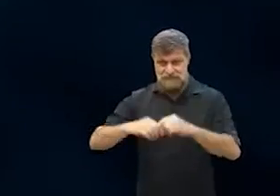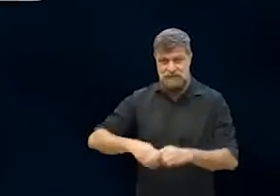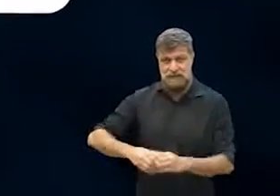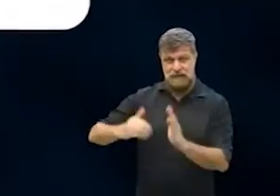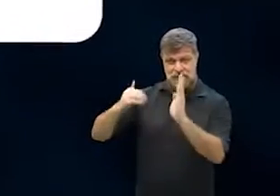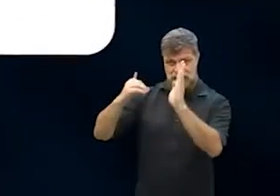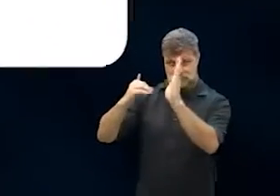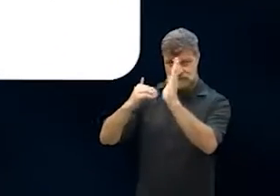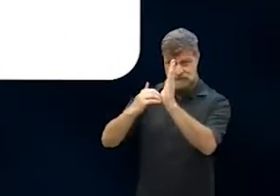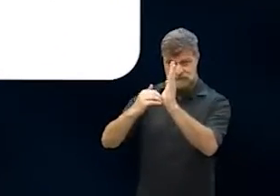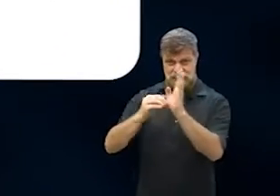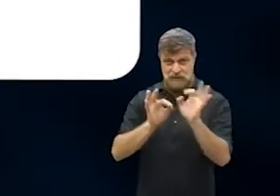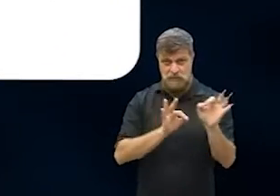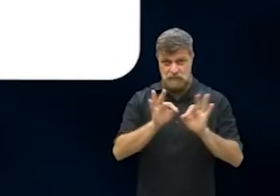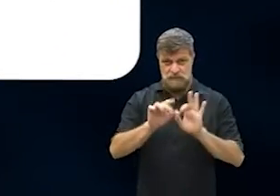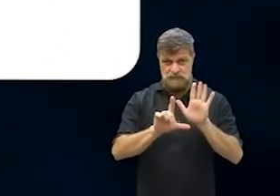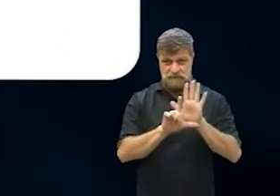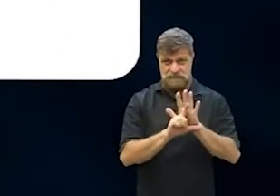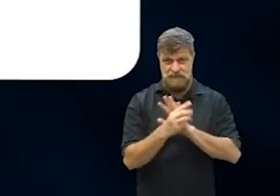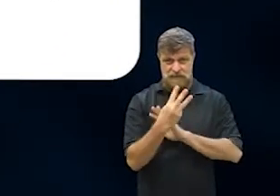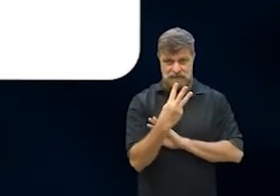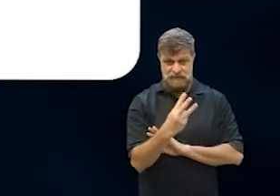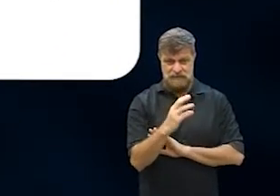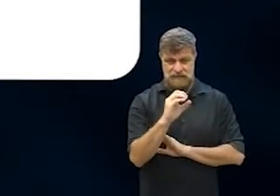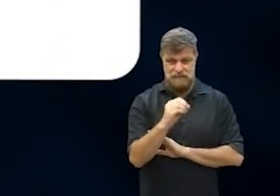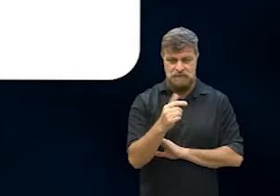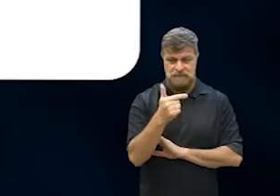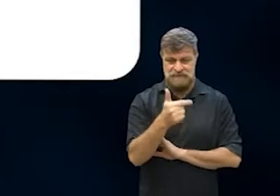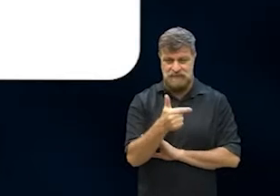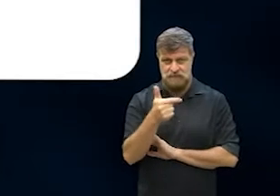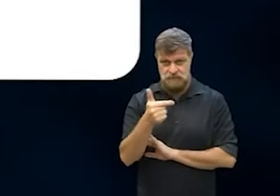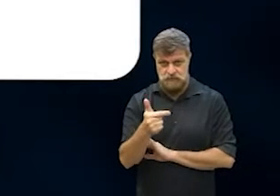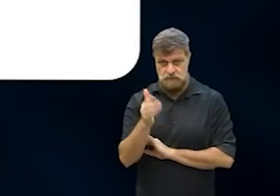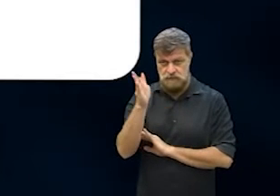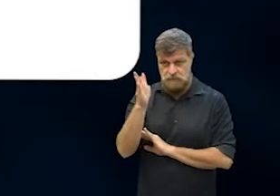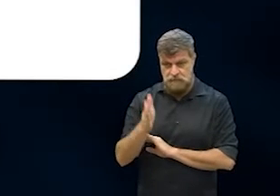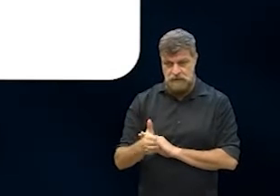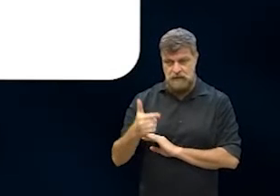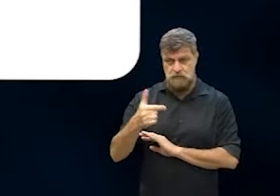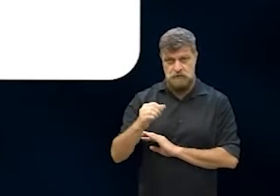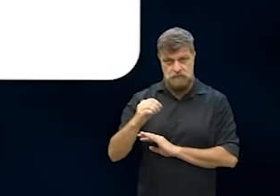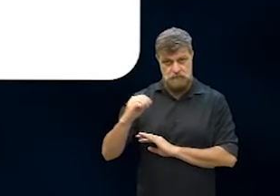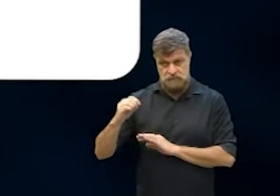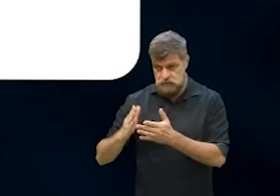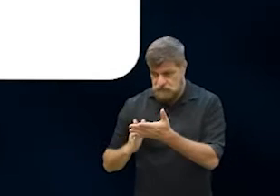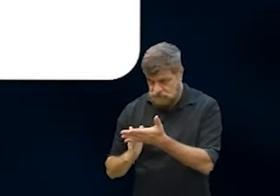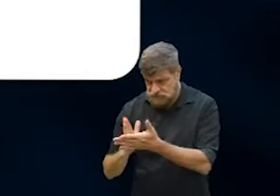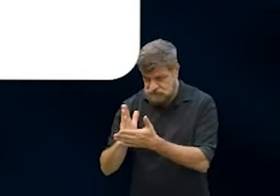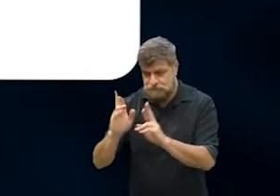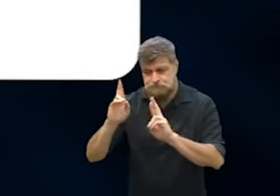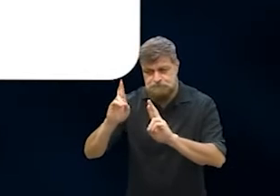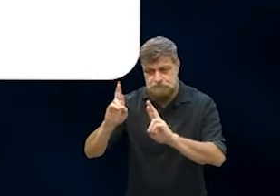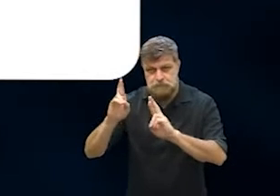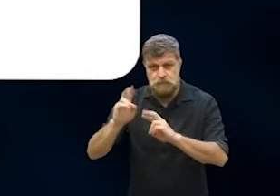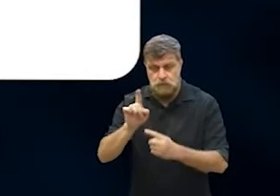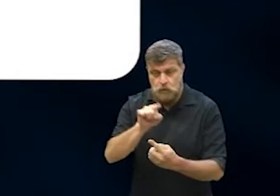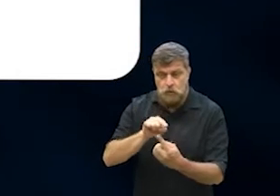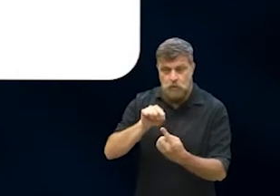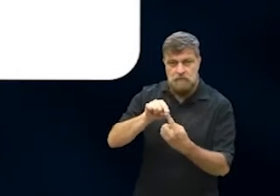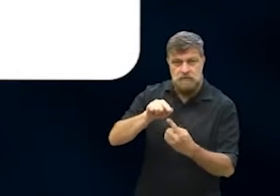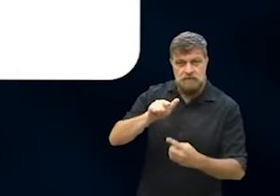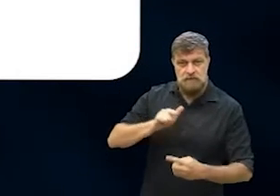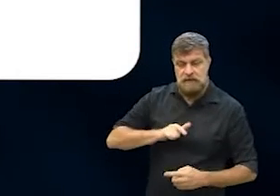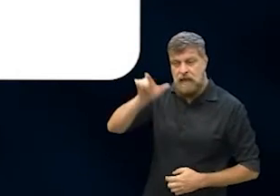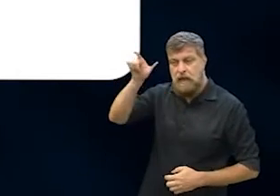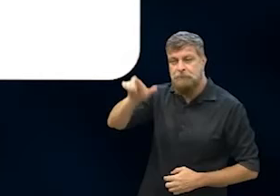Câmara dos Deputados a aprovação do PL número 3022, de 2020. Essa matéria